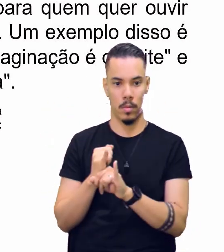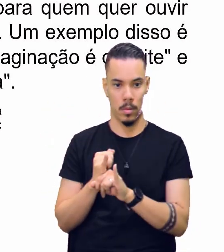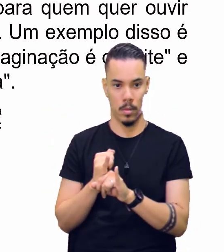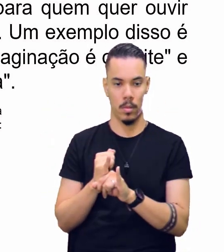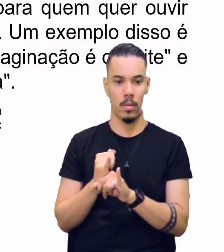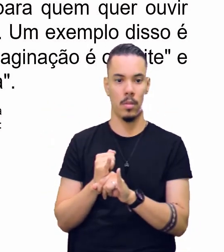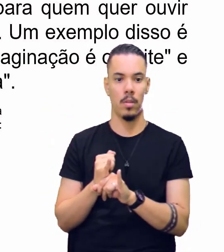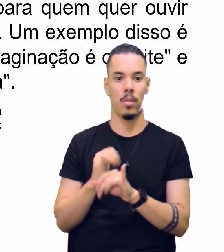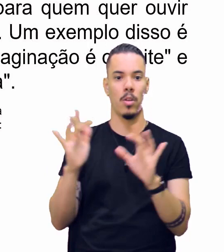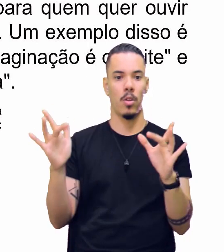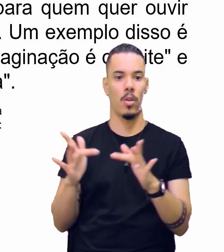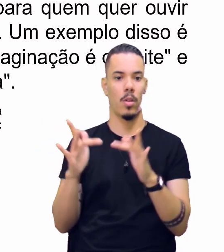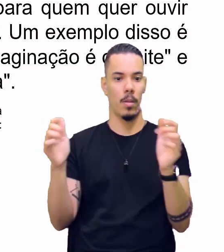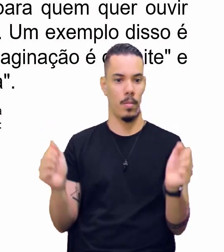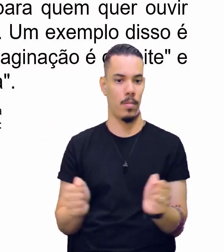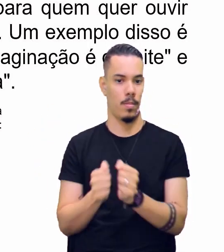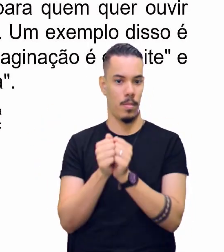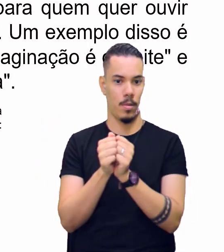colaboração,